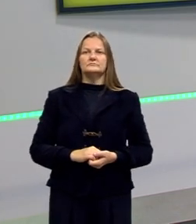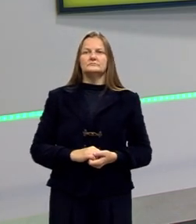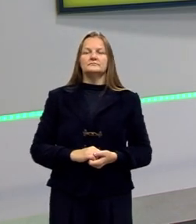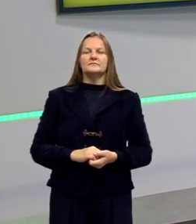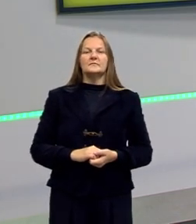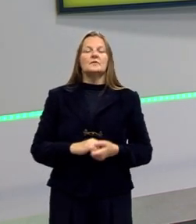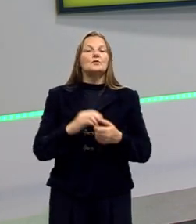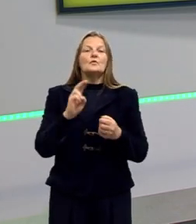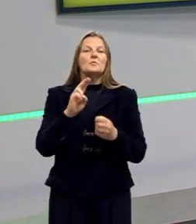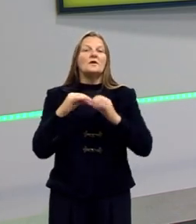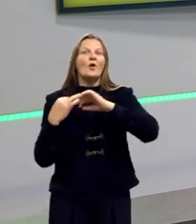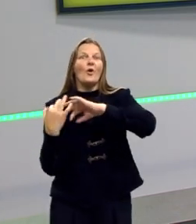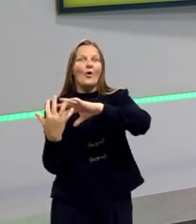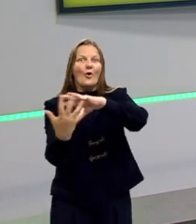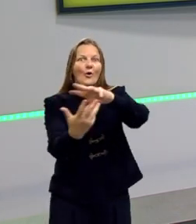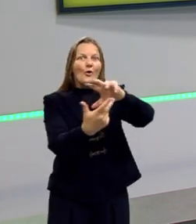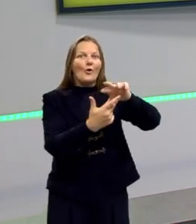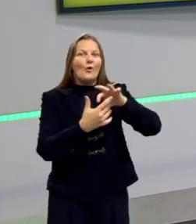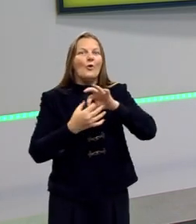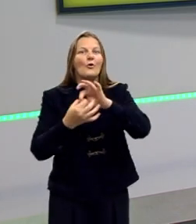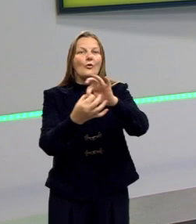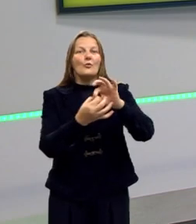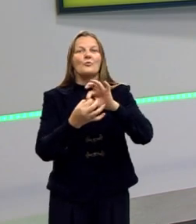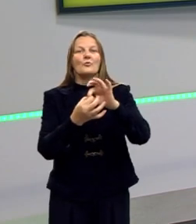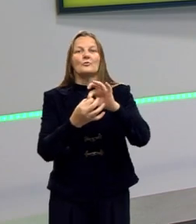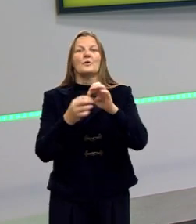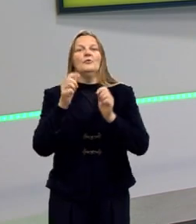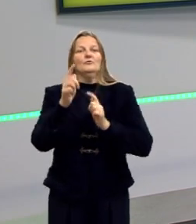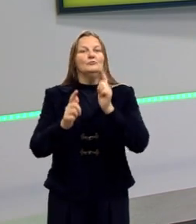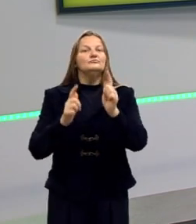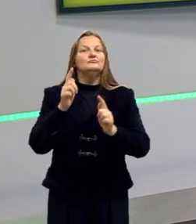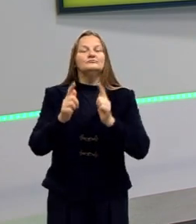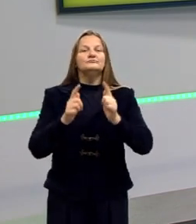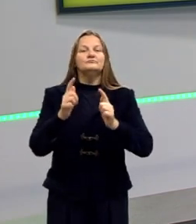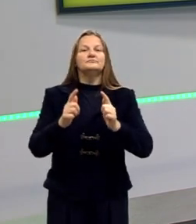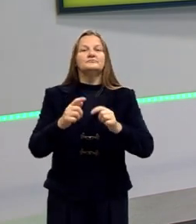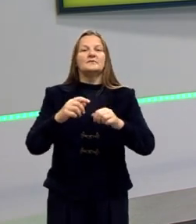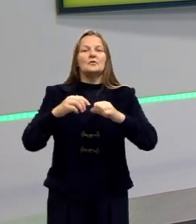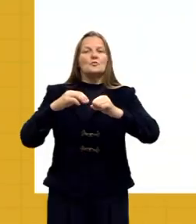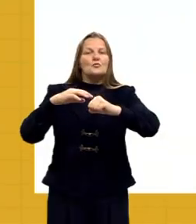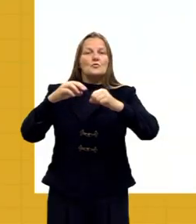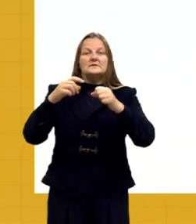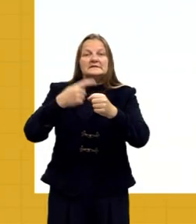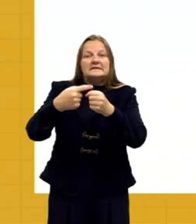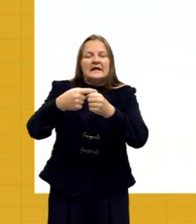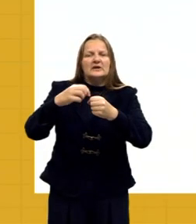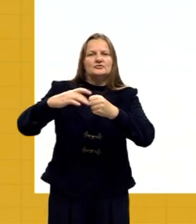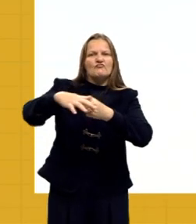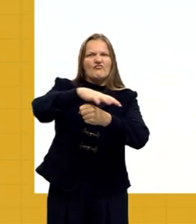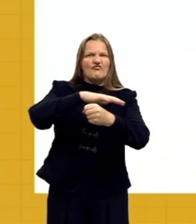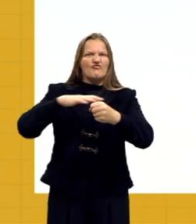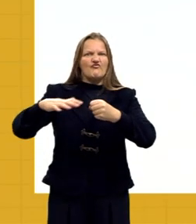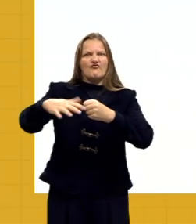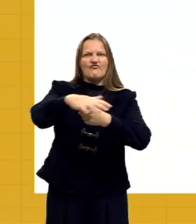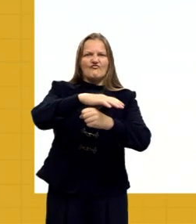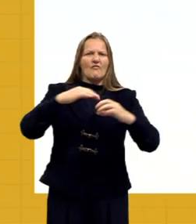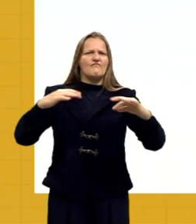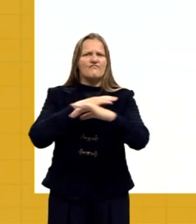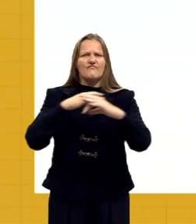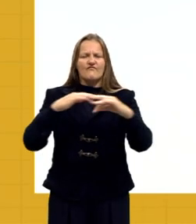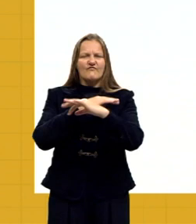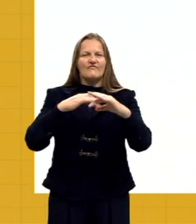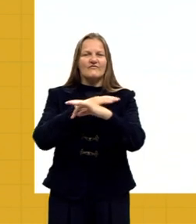globais né que vão estar nessa nessa questão aí Global né que são essas metrópoles né que são grandes centros mundiais está